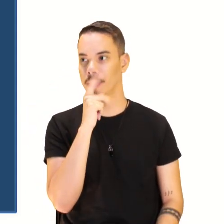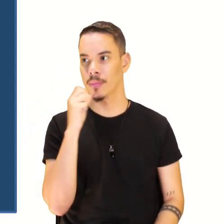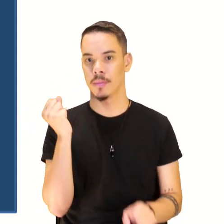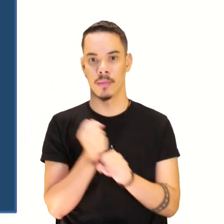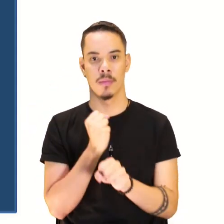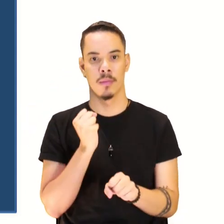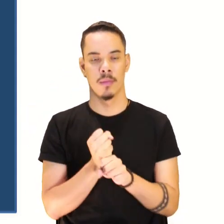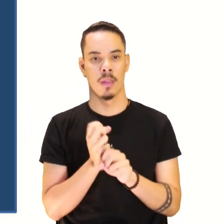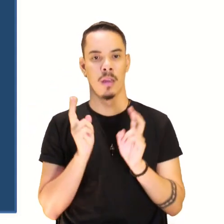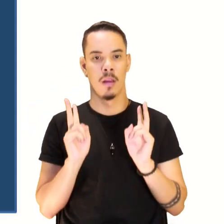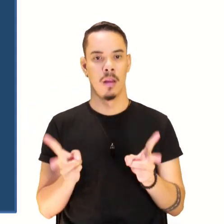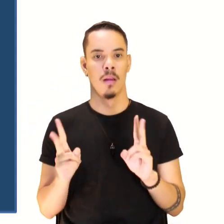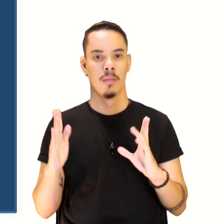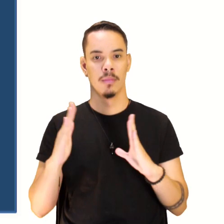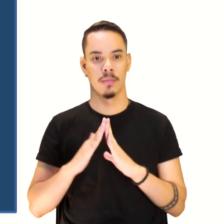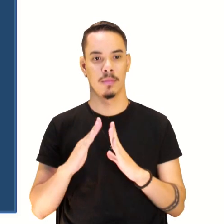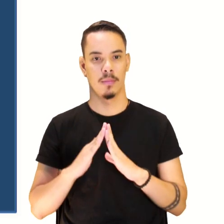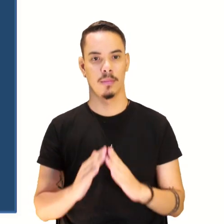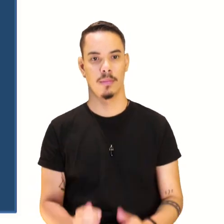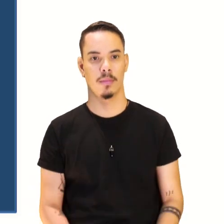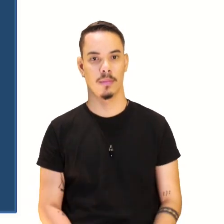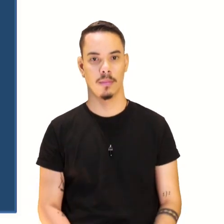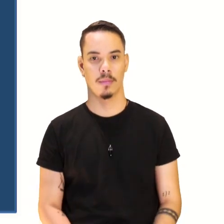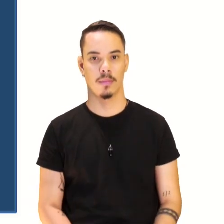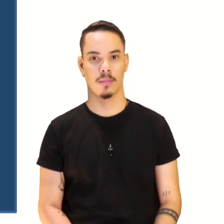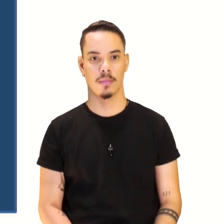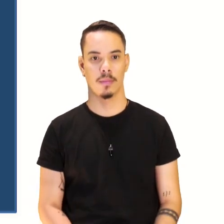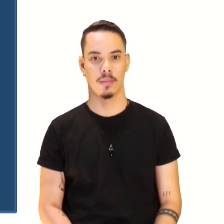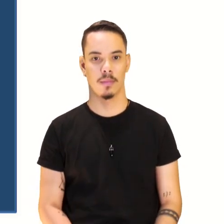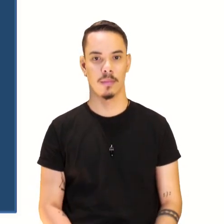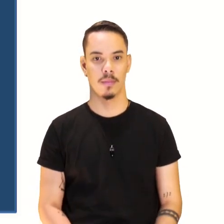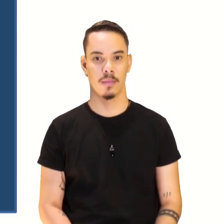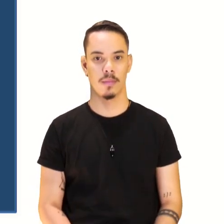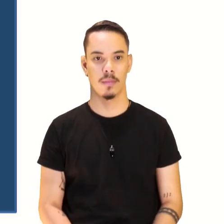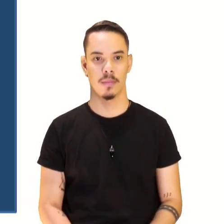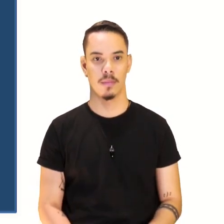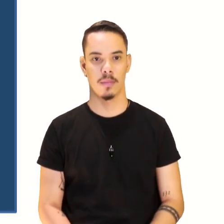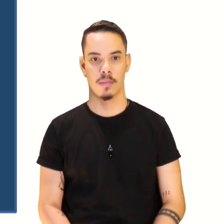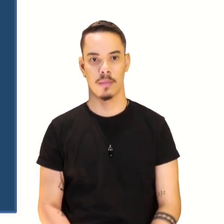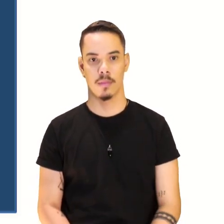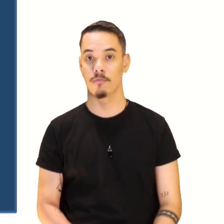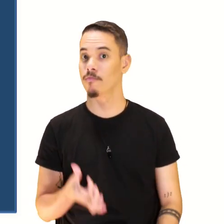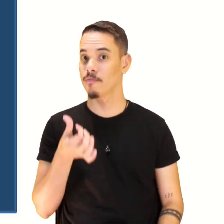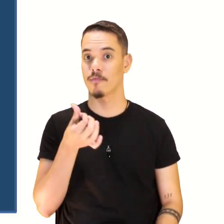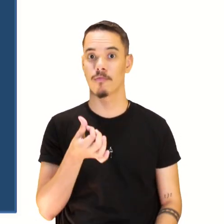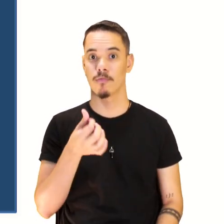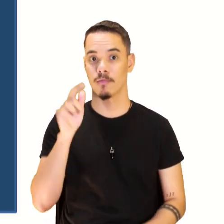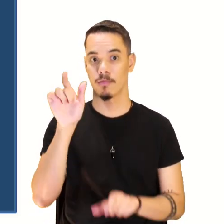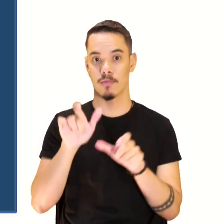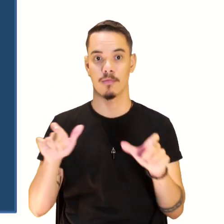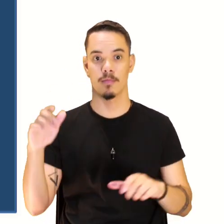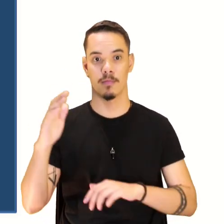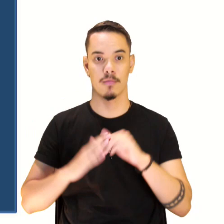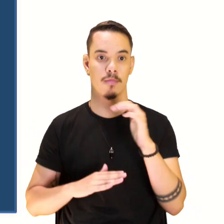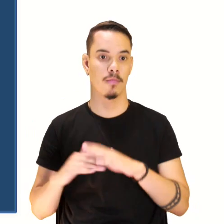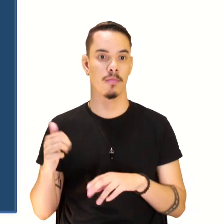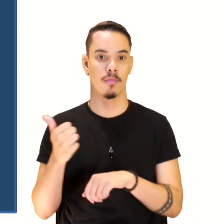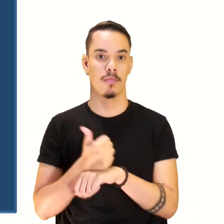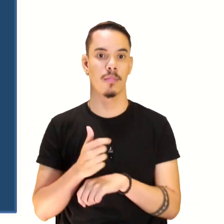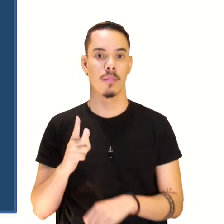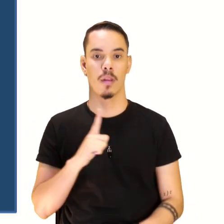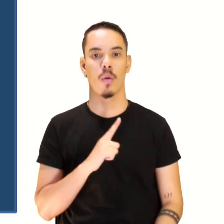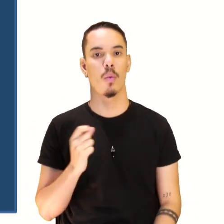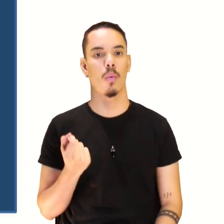construir a mesma casa seis Operários levariam quantos dias para construir a mesma